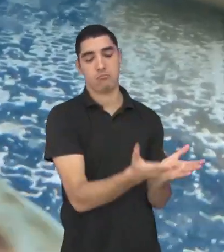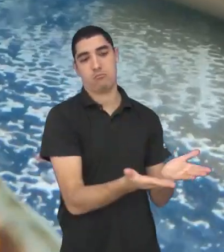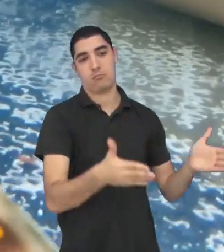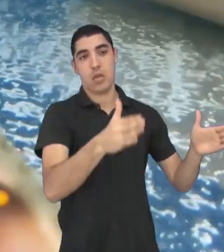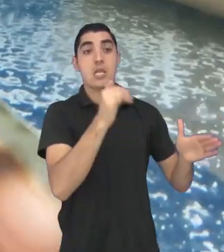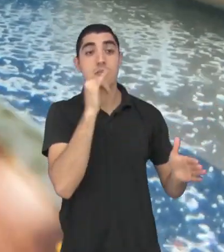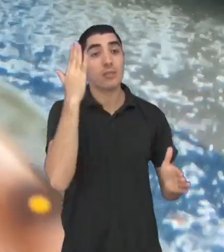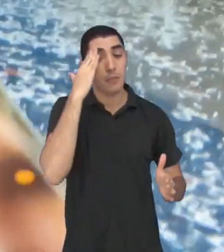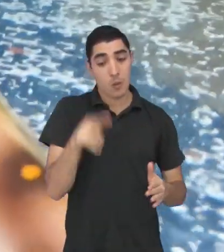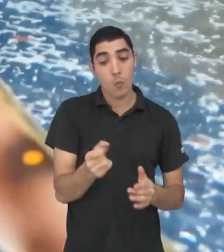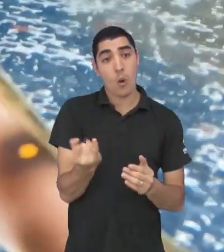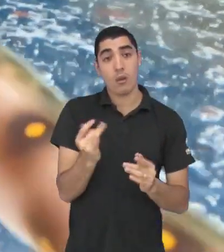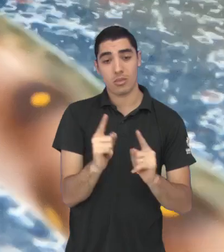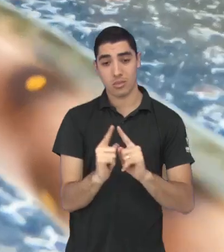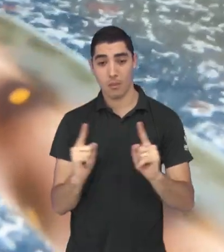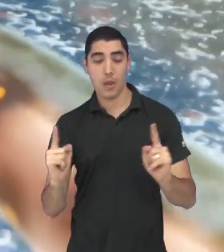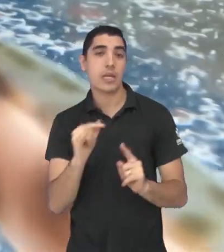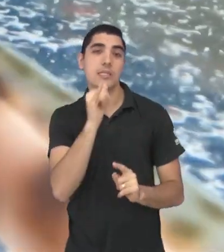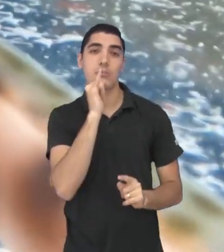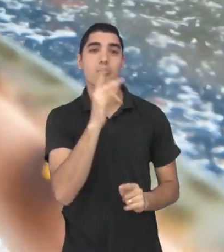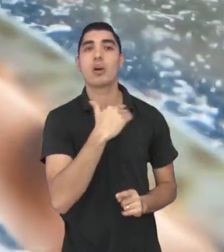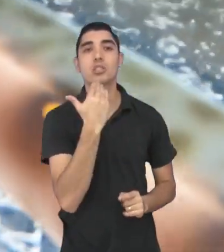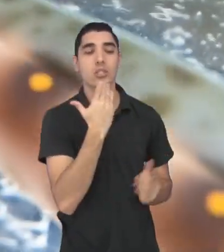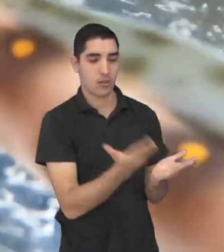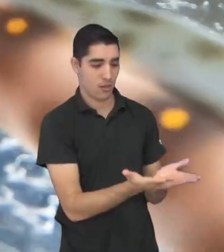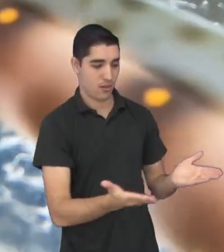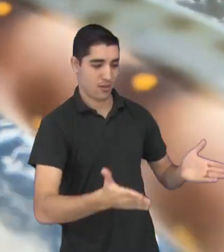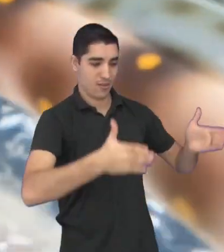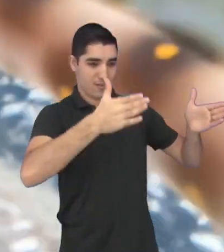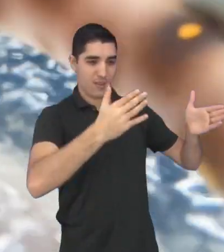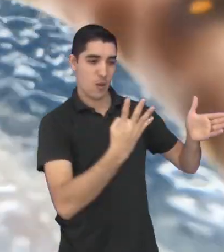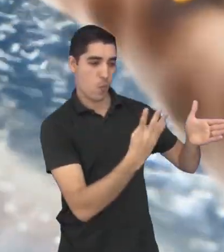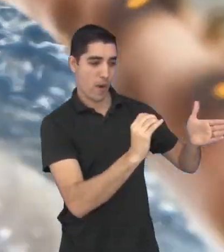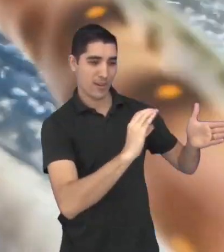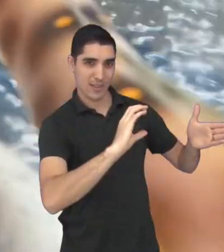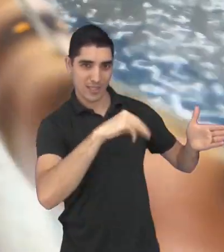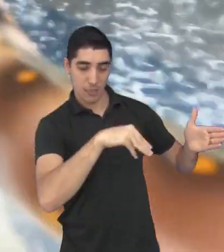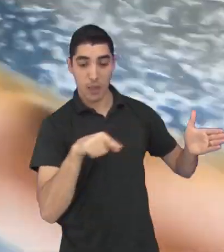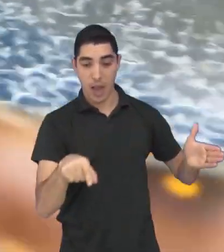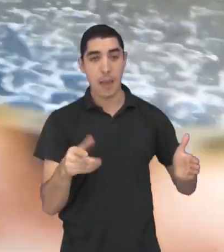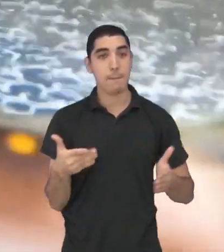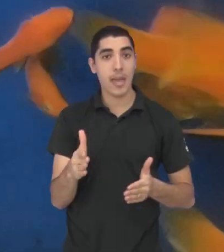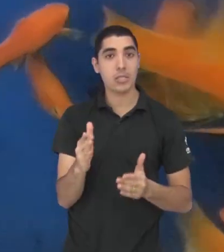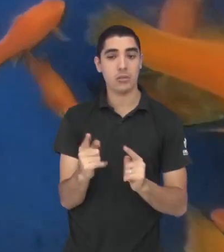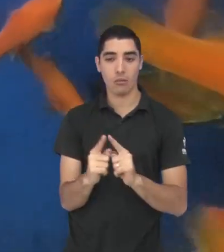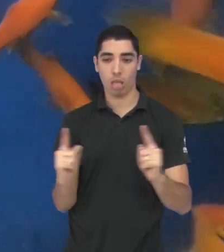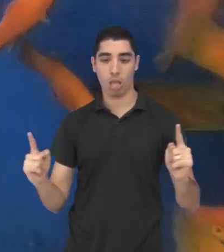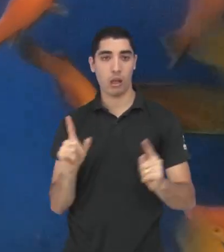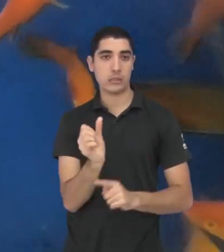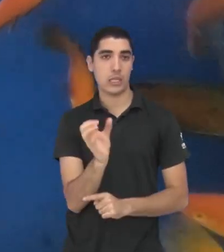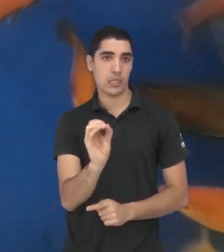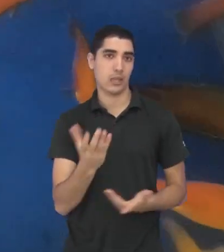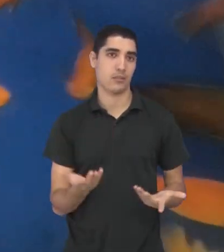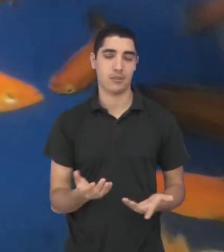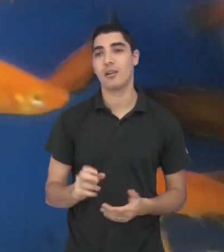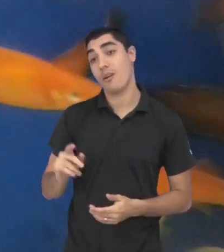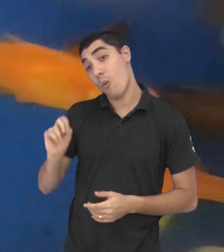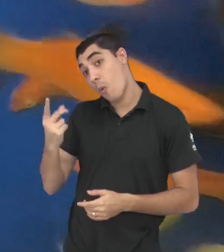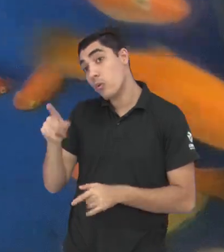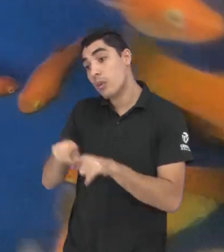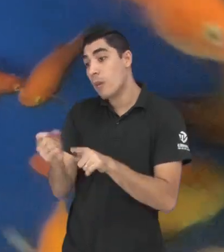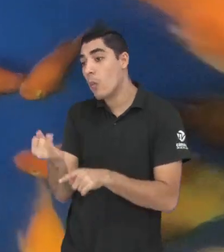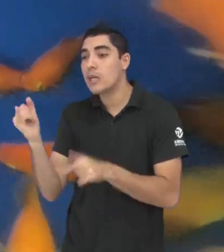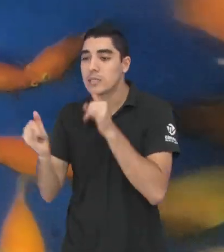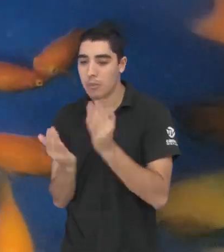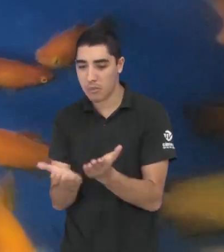uma ideia de tamanho, dimensão. Não adianta pegar um aquário de 40 centímetros e colocar um peixe que chega a 60. Ou mesmo a quantidade, né? Ou você quantidade. vai colocar, sei